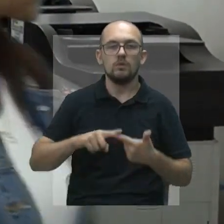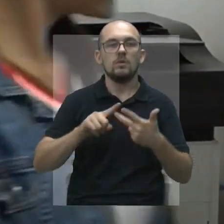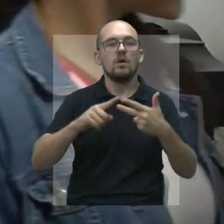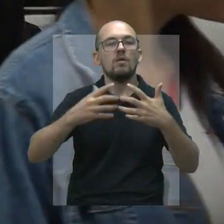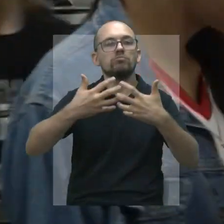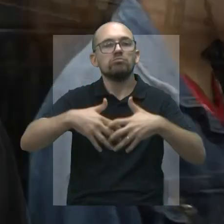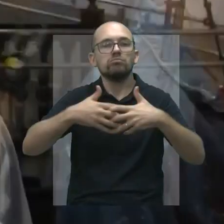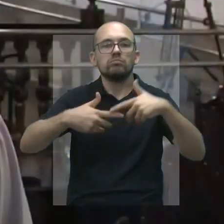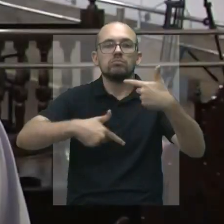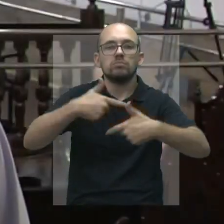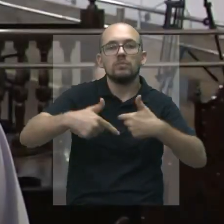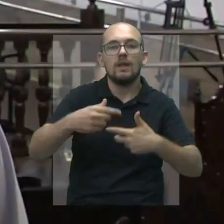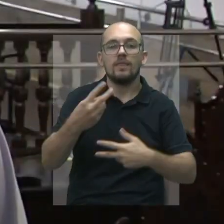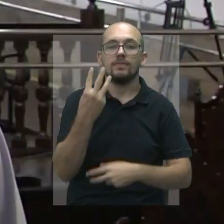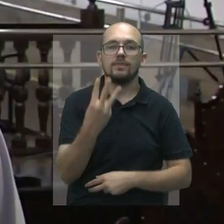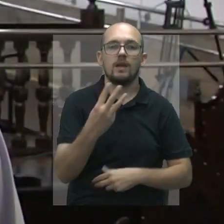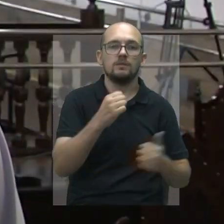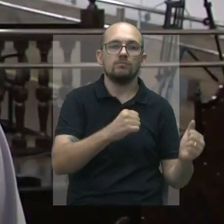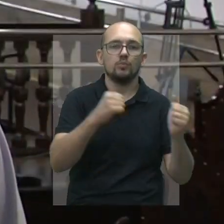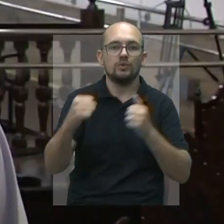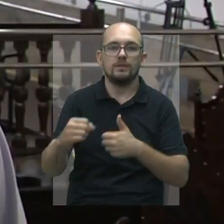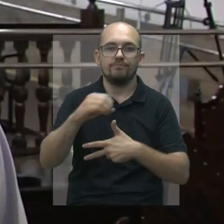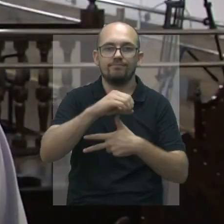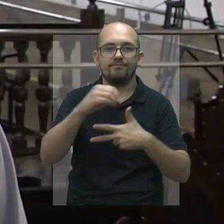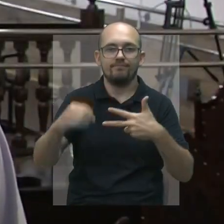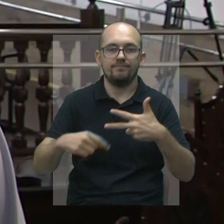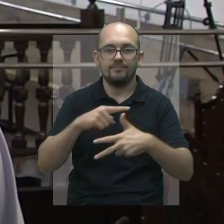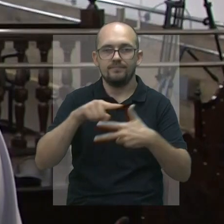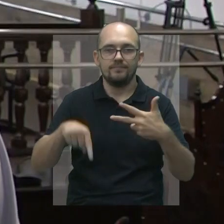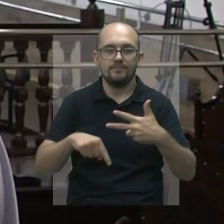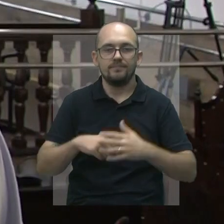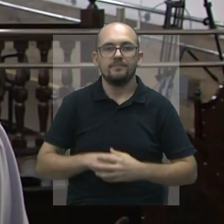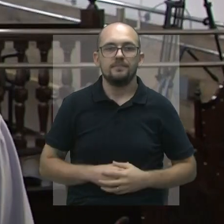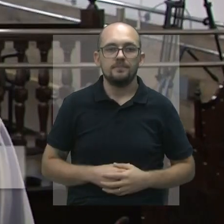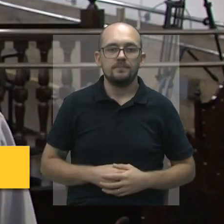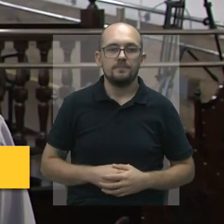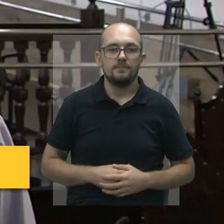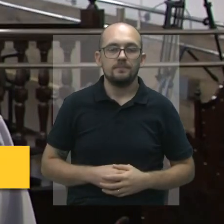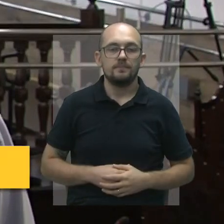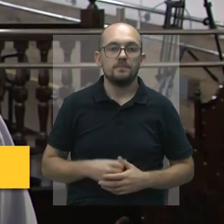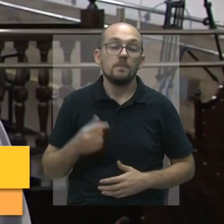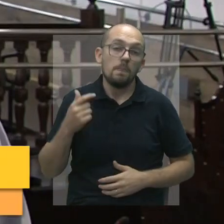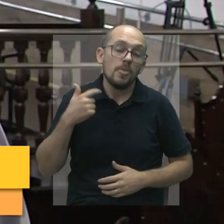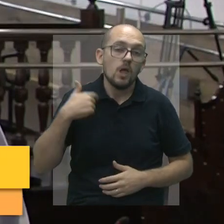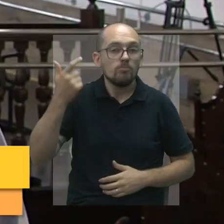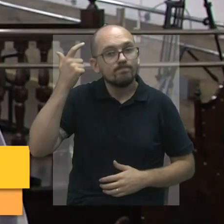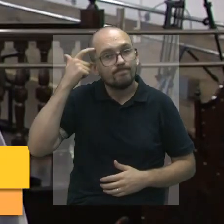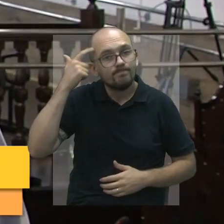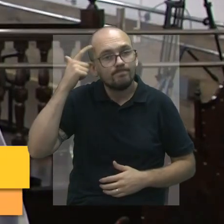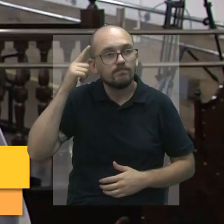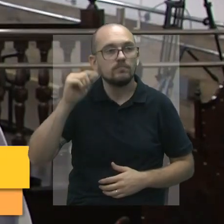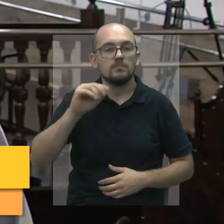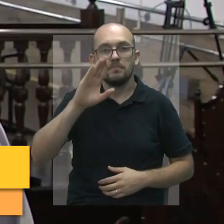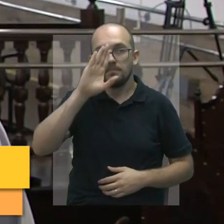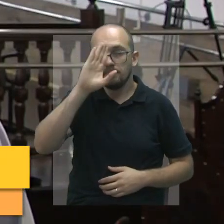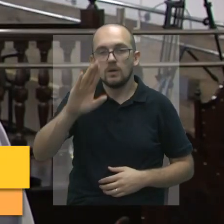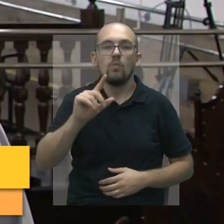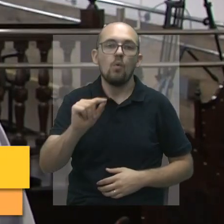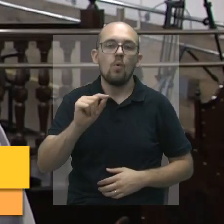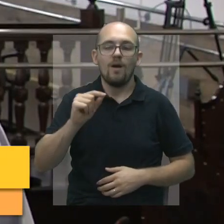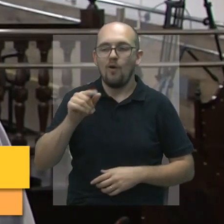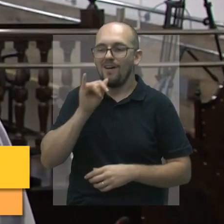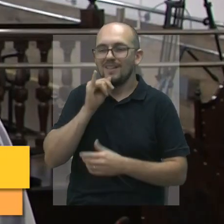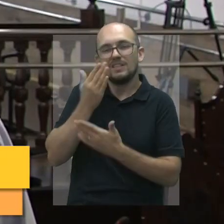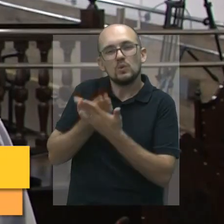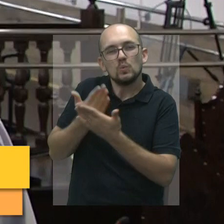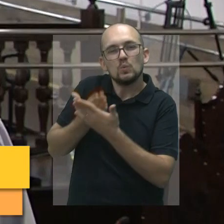3 poderes. O que eu achei interessante de todo o processo do ensino-aprendizagem é que, na realidade, eles saíram do papel